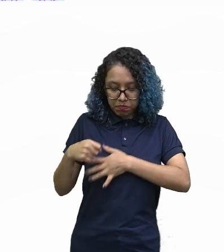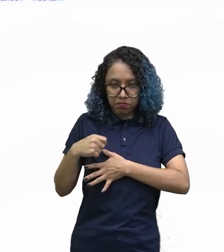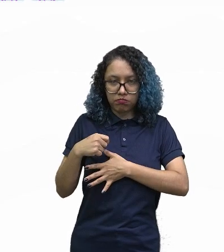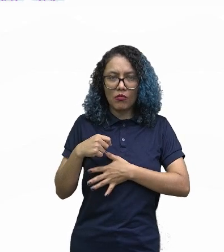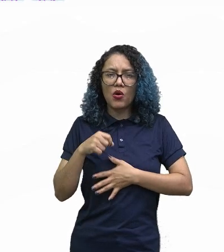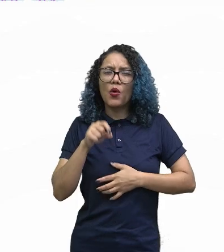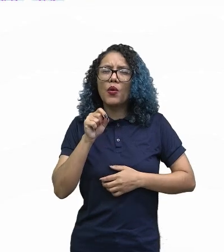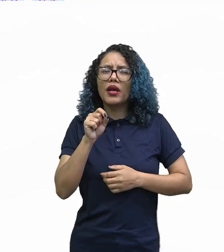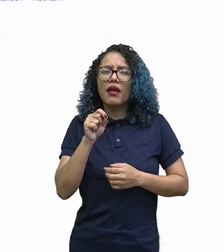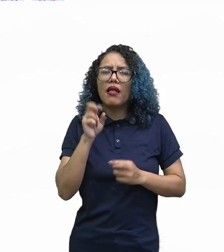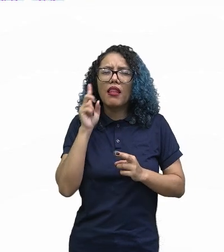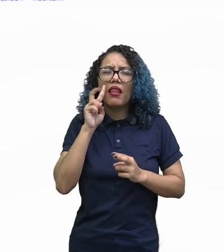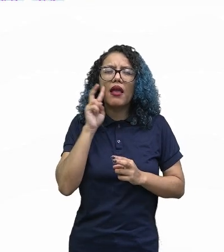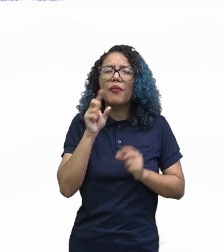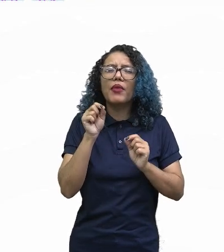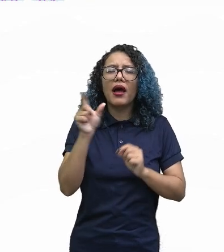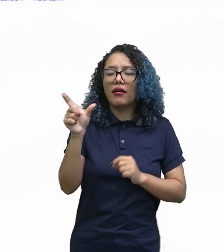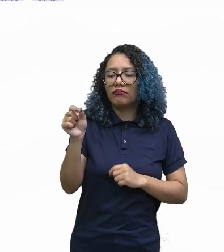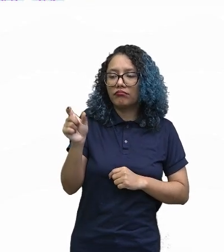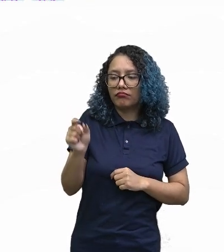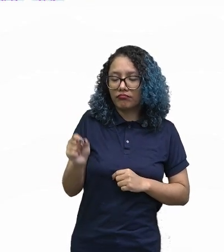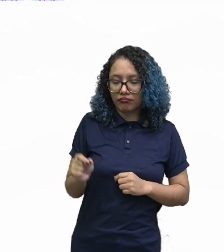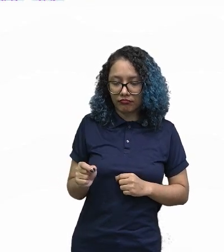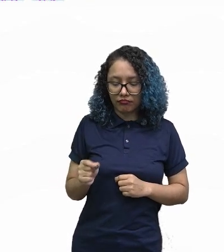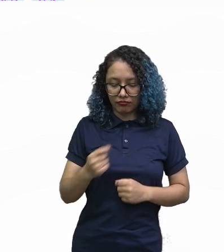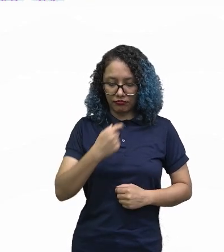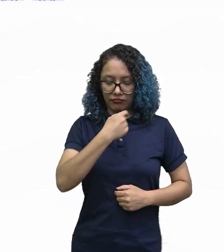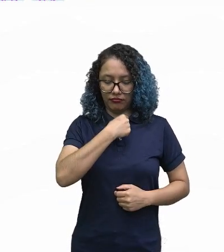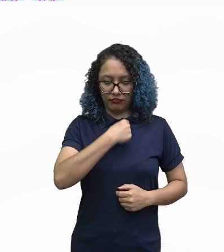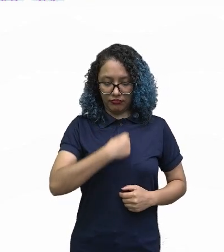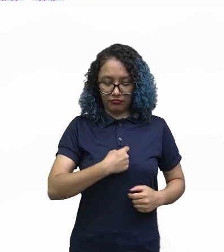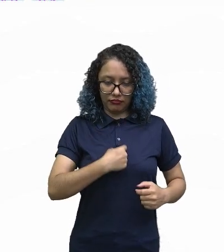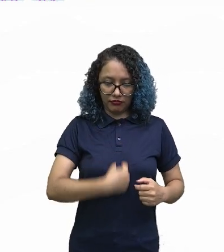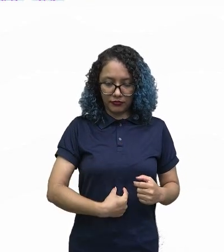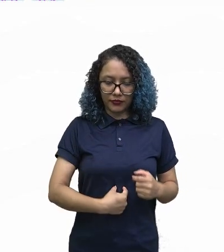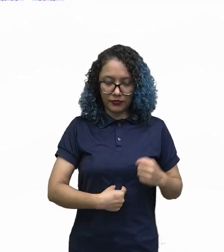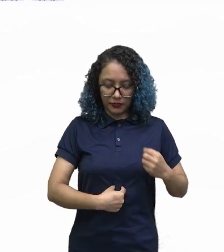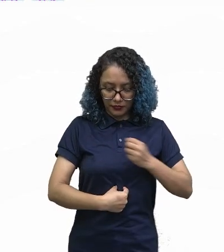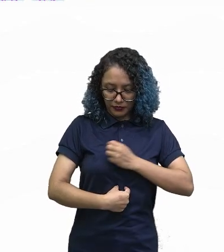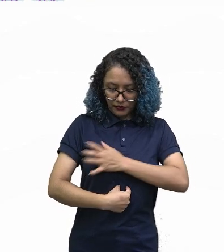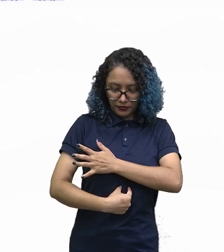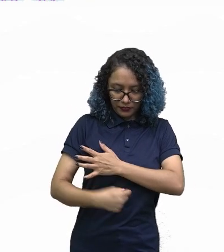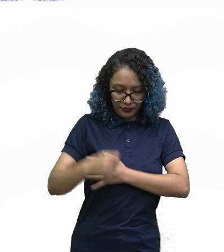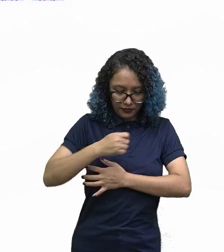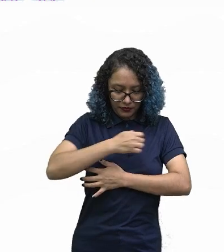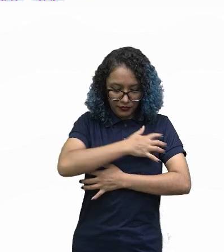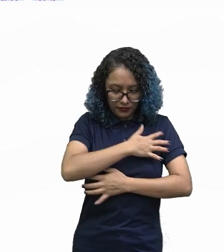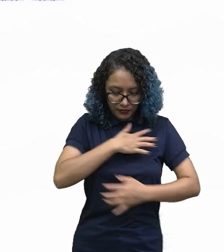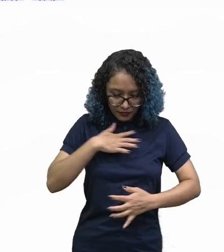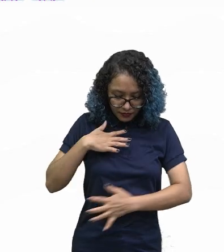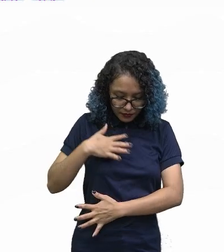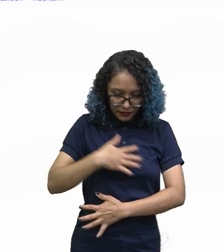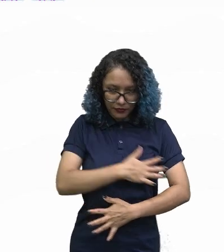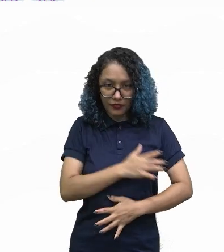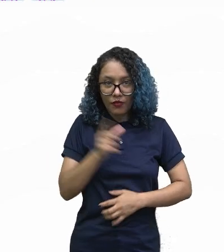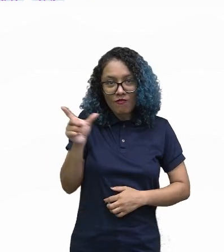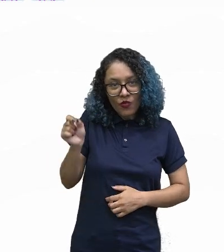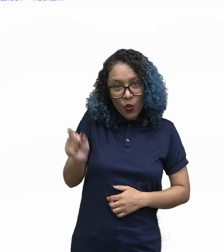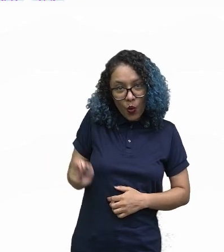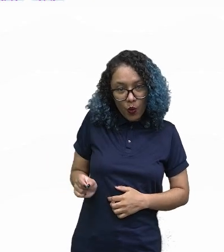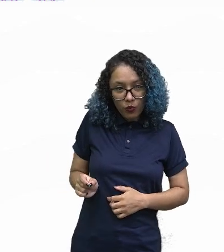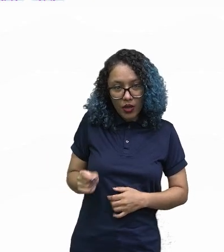espinhais, a gente já lembra da coluna vertebral. Ela vai estar saindo ali daquela região. E aí dentro desses 31 pares